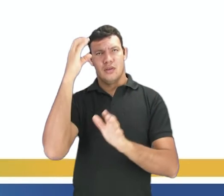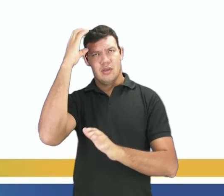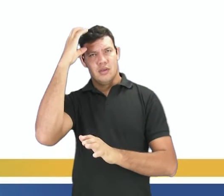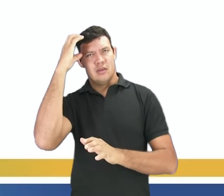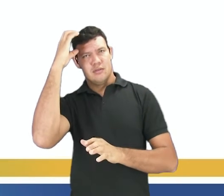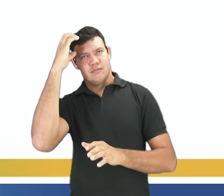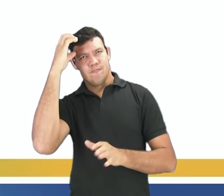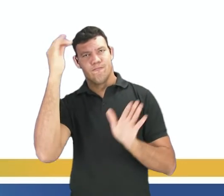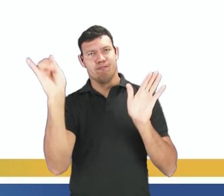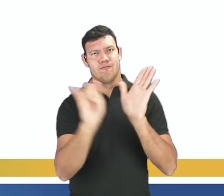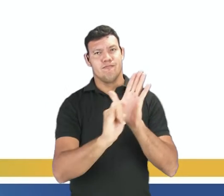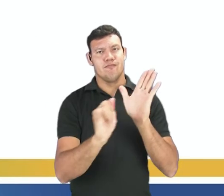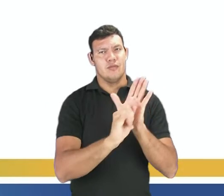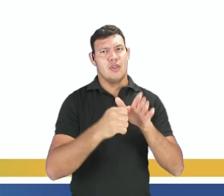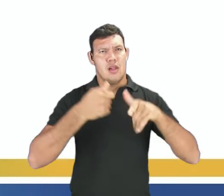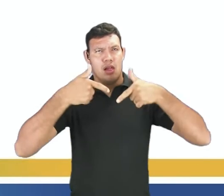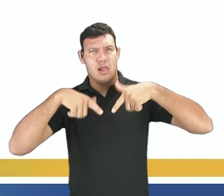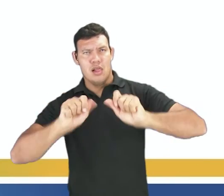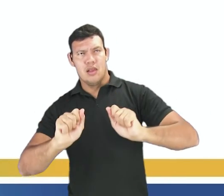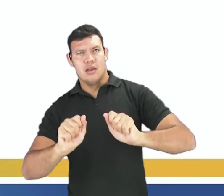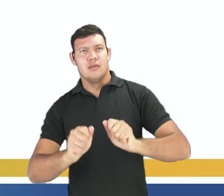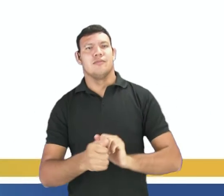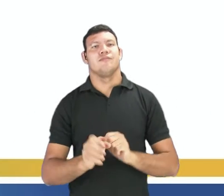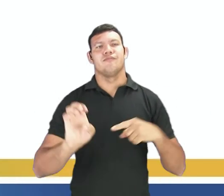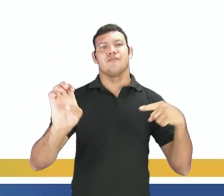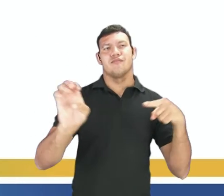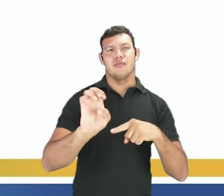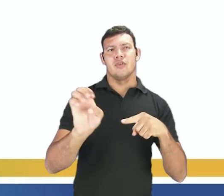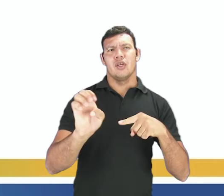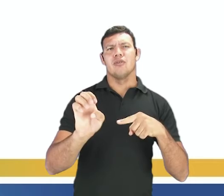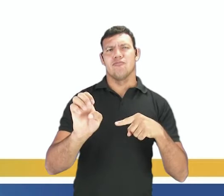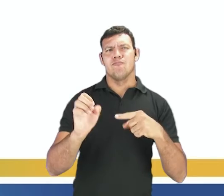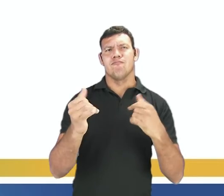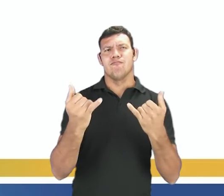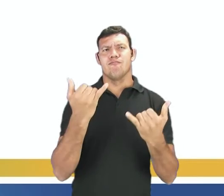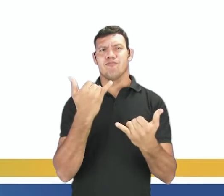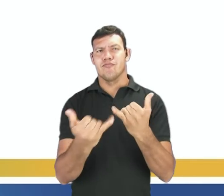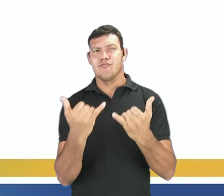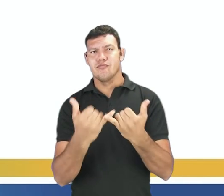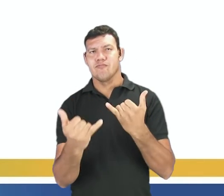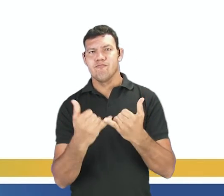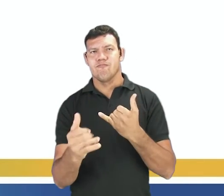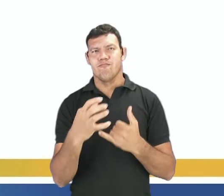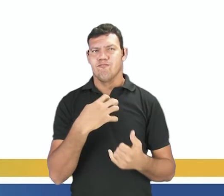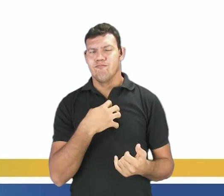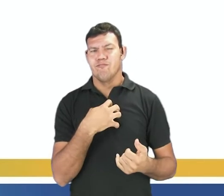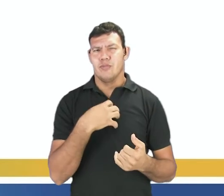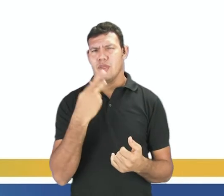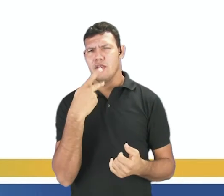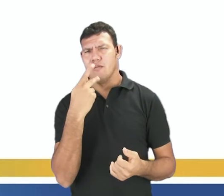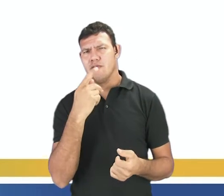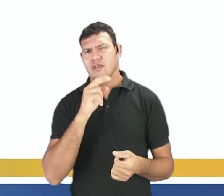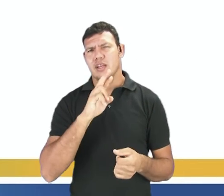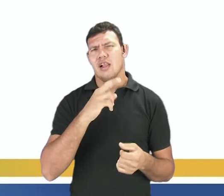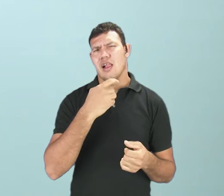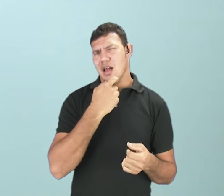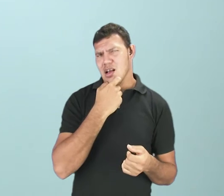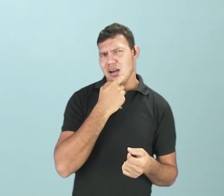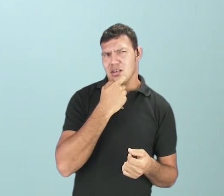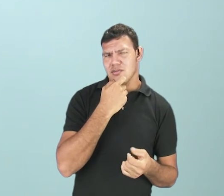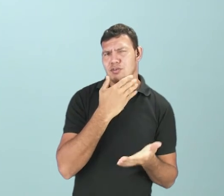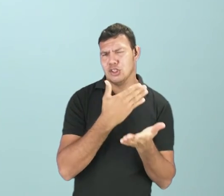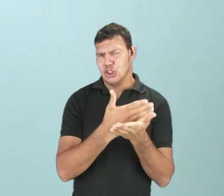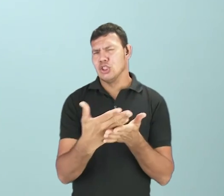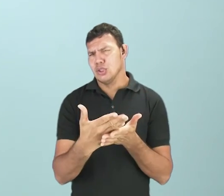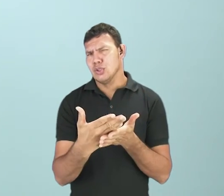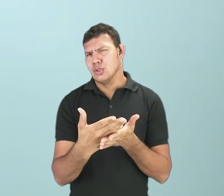Então, nós temos aqui, ela demonstra consciência de sua identidade linguística. Vocês veem que, apesar de, logo no